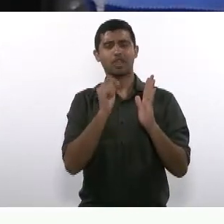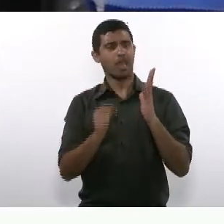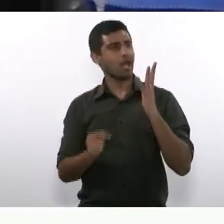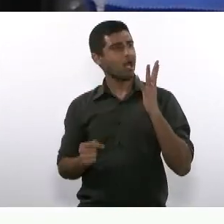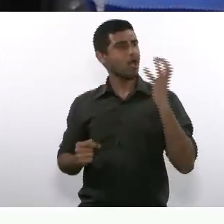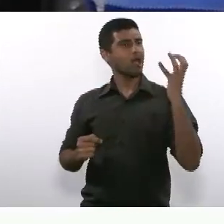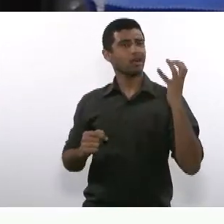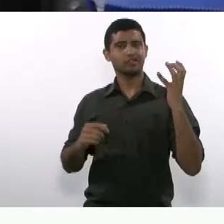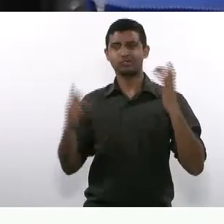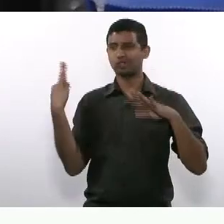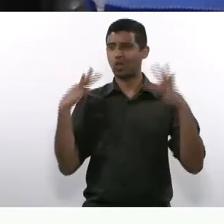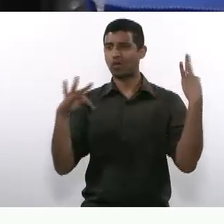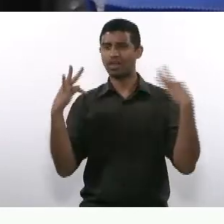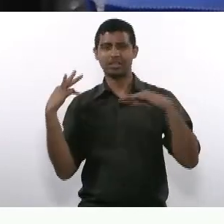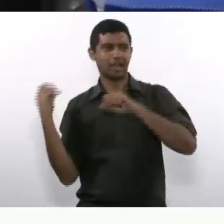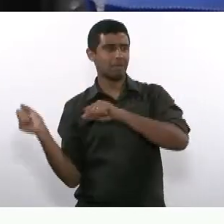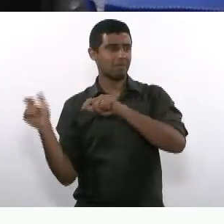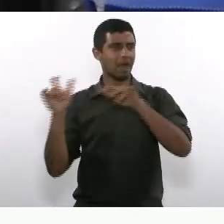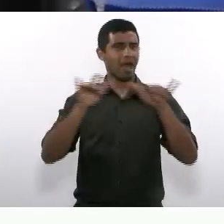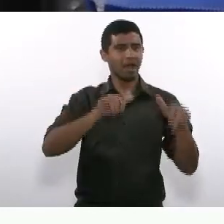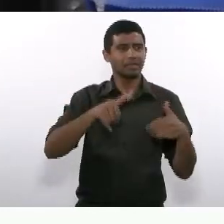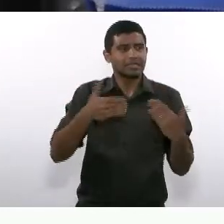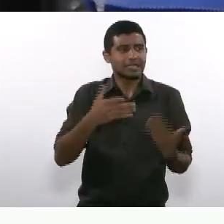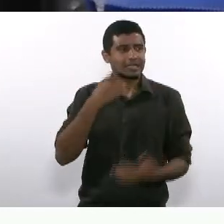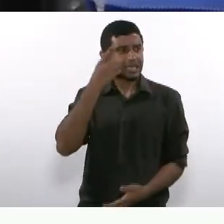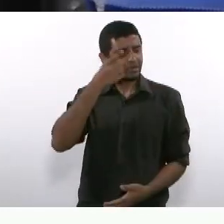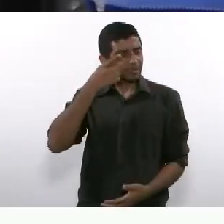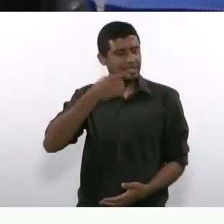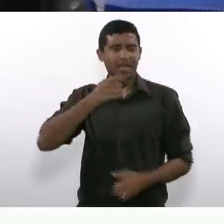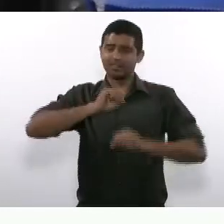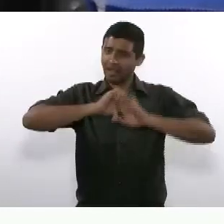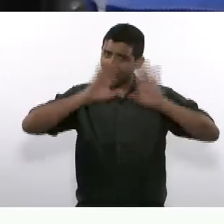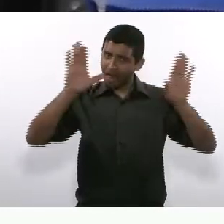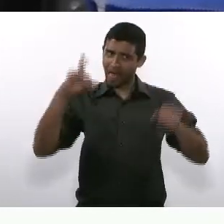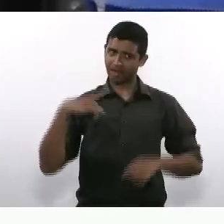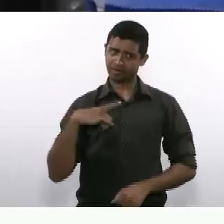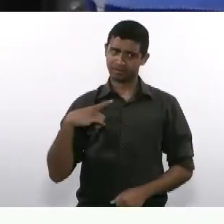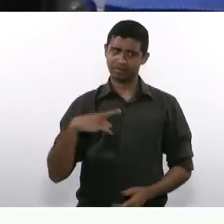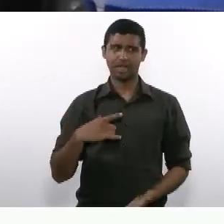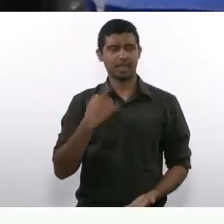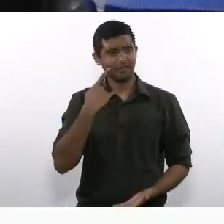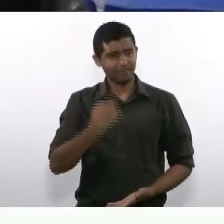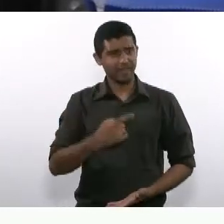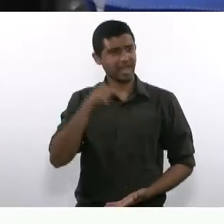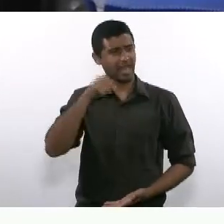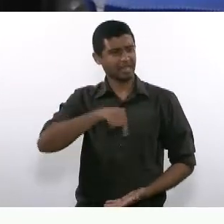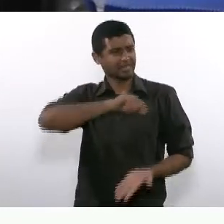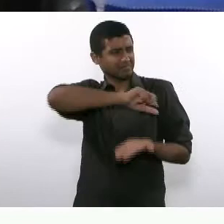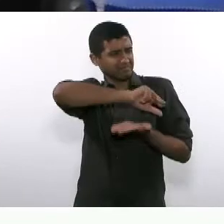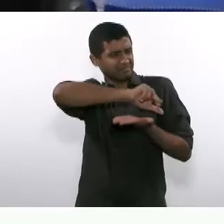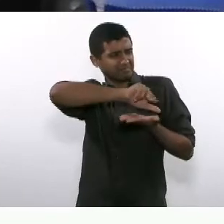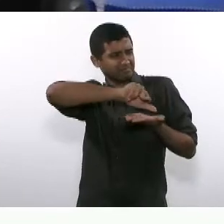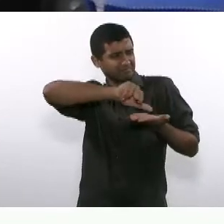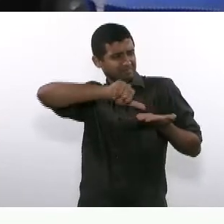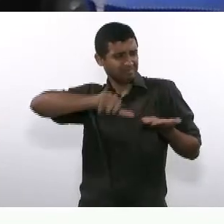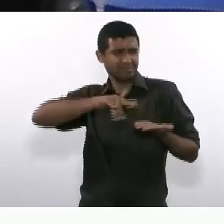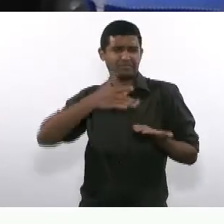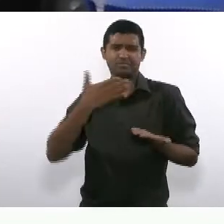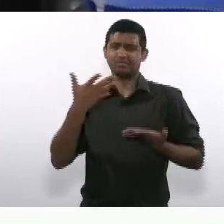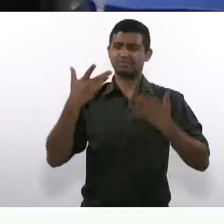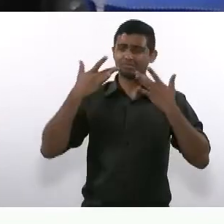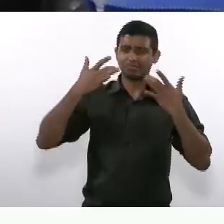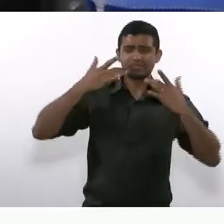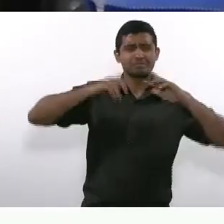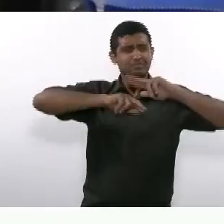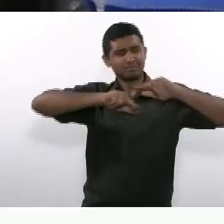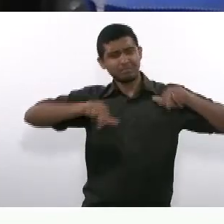turístico. Então, a gente tem isso, deputado, muito claro. A nossa riqueza, para além dos nossos prédios, é o